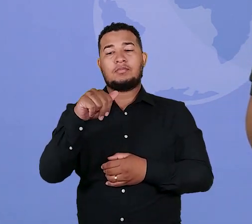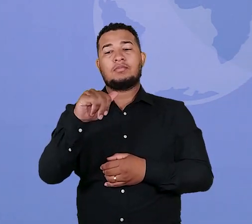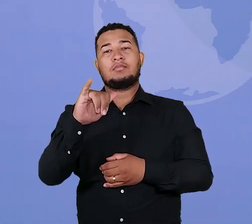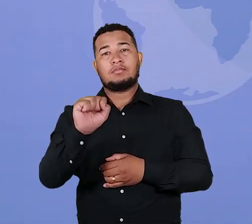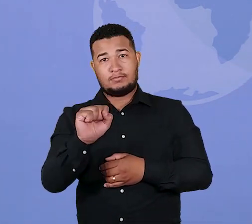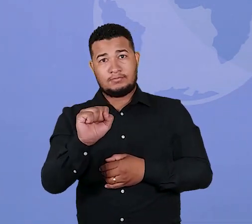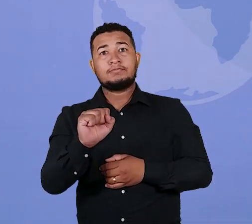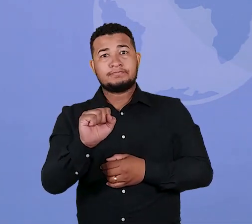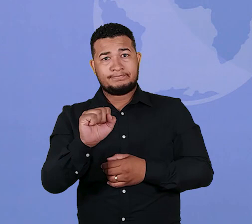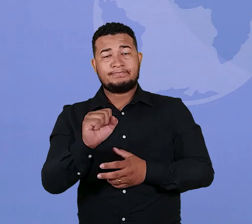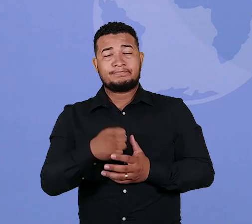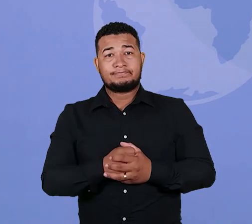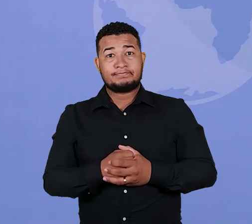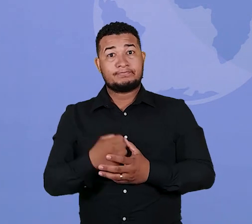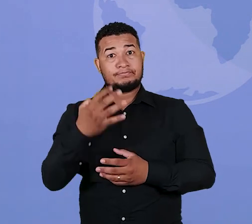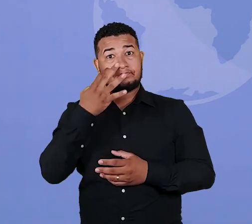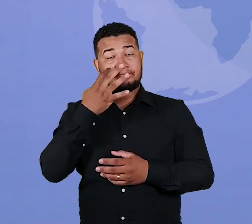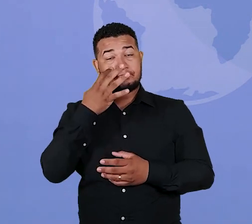atenção.